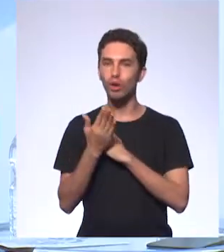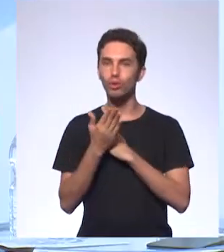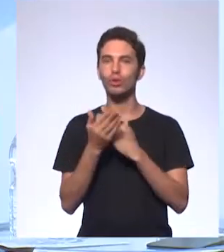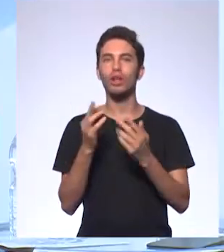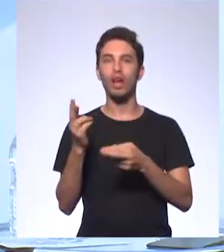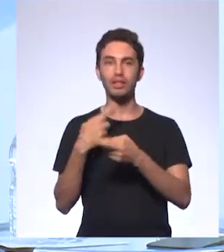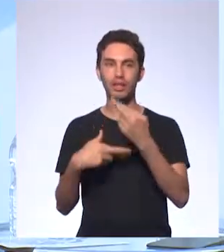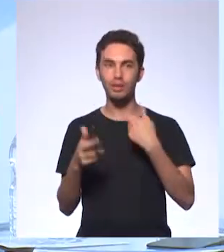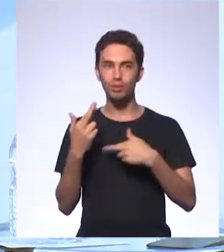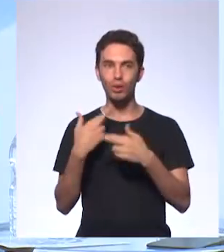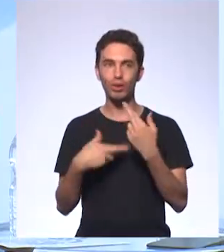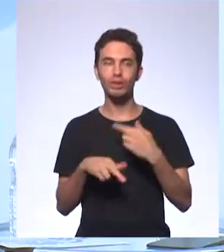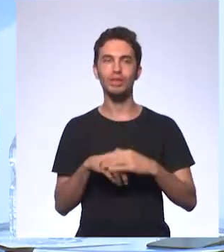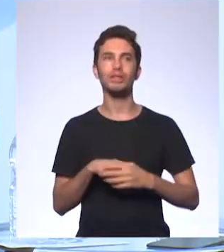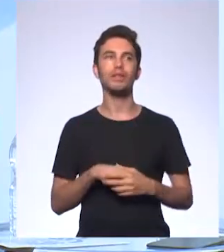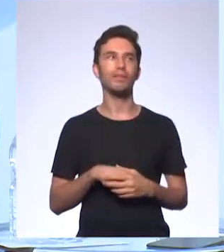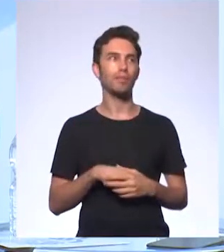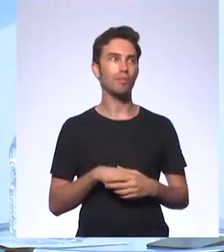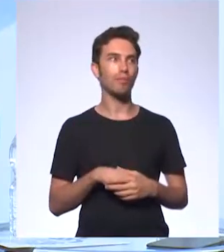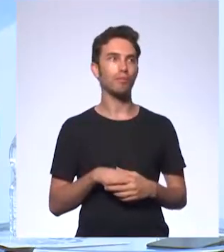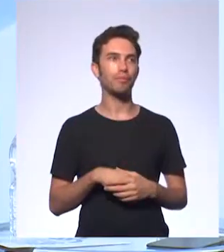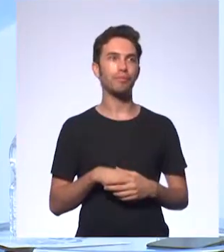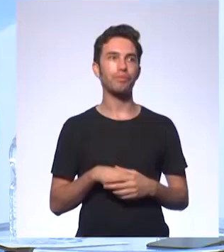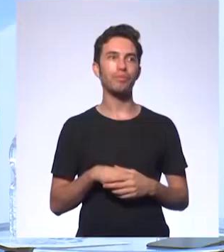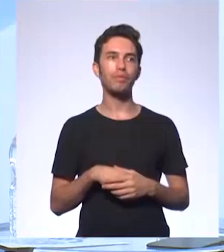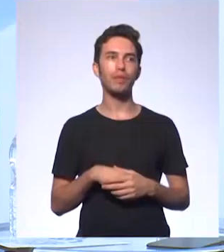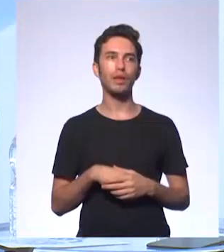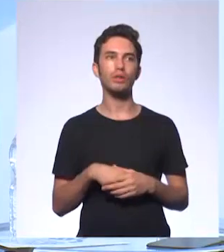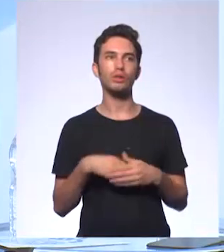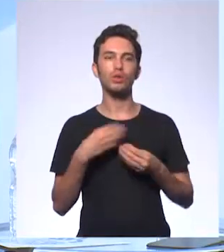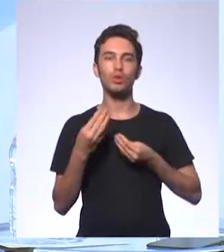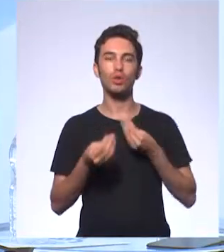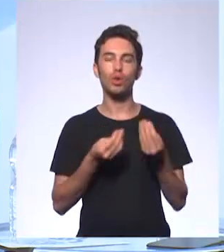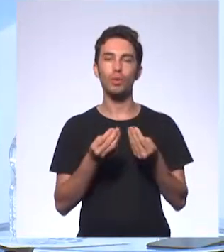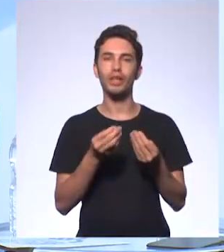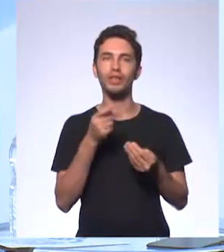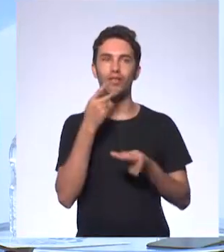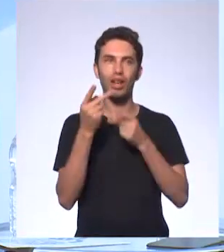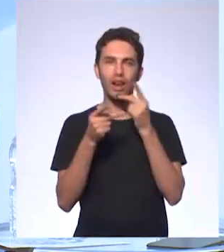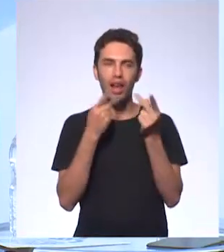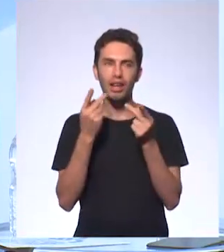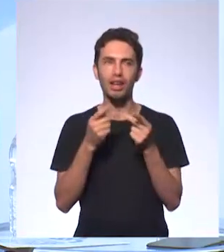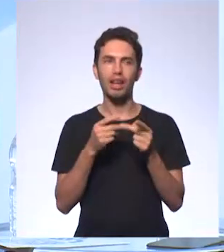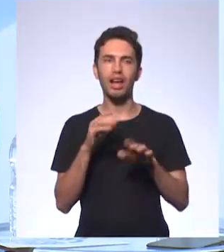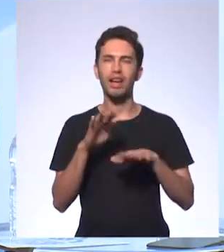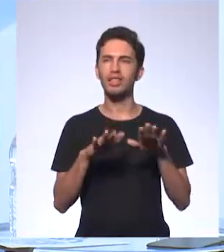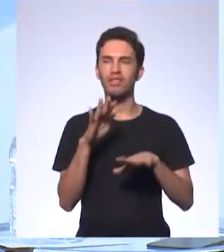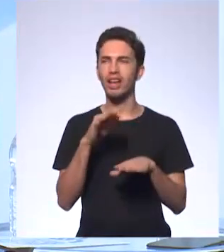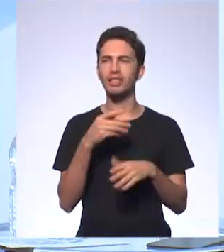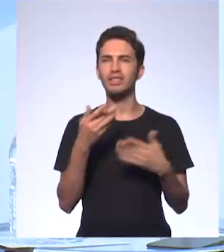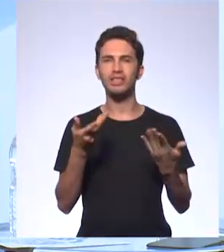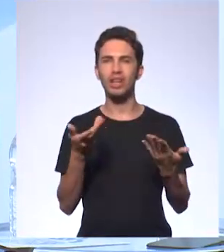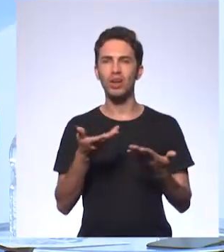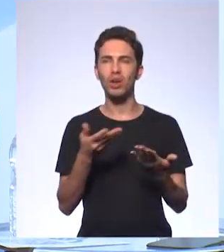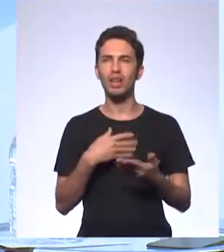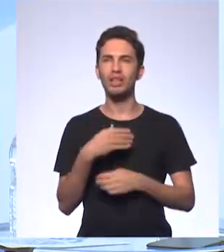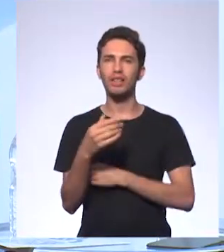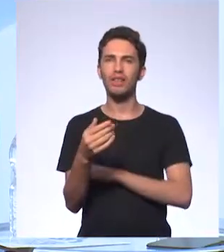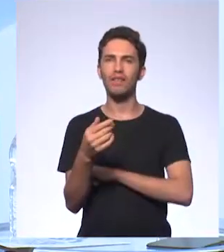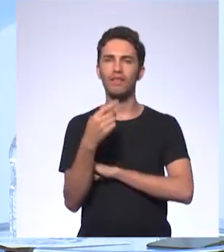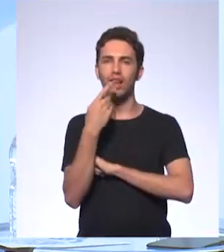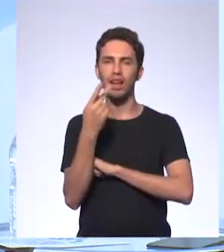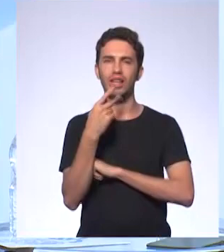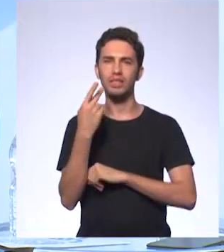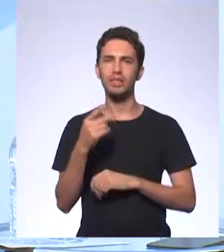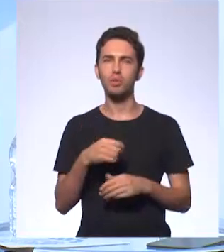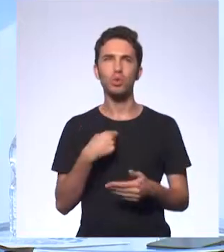trazendo as respostas dos nossos alunos, do jeito que eles falarem, meio certo. Apesar que não tem muito essa hoje, porque é muito autoral,